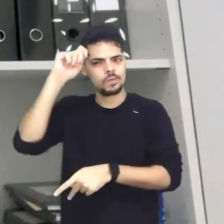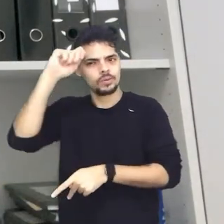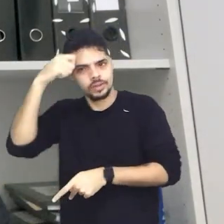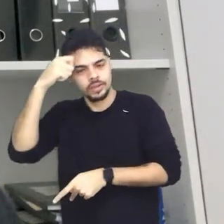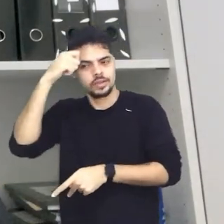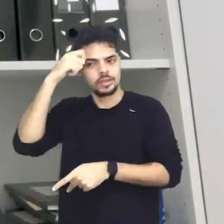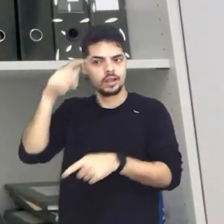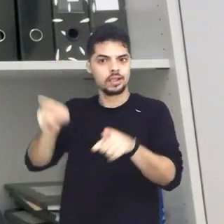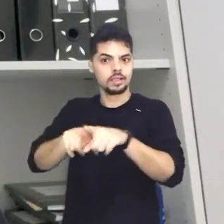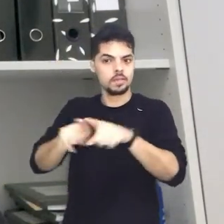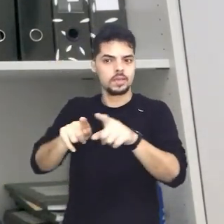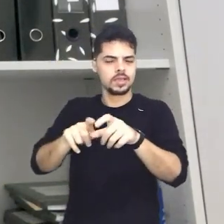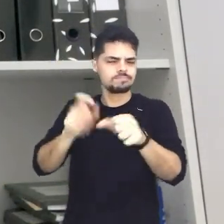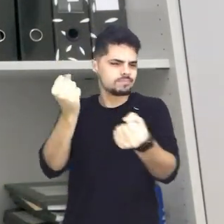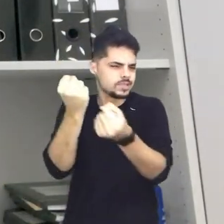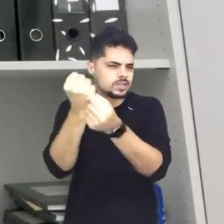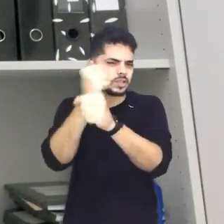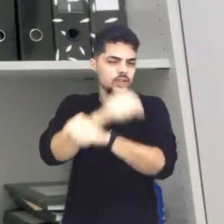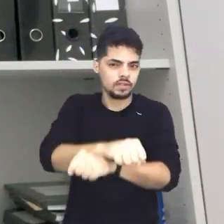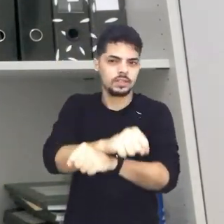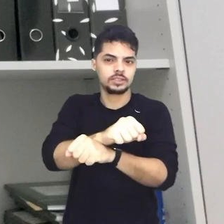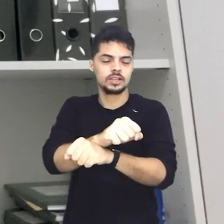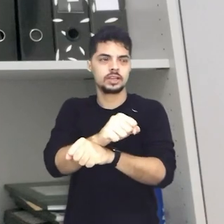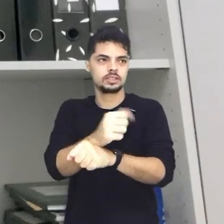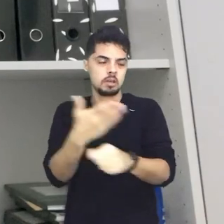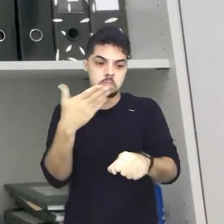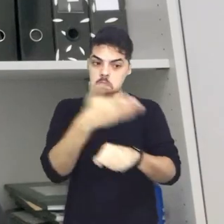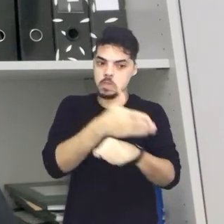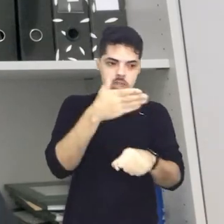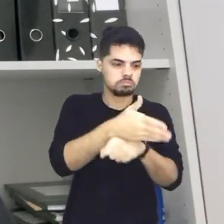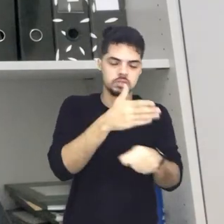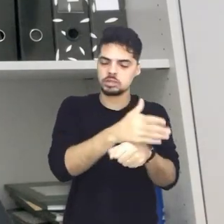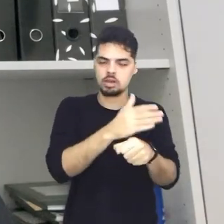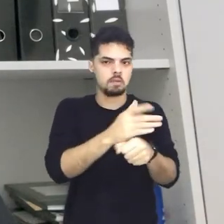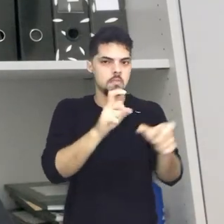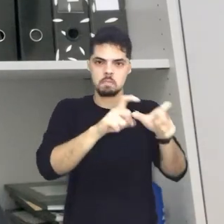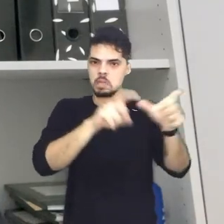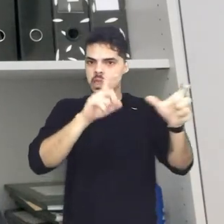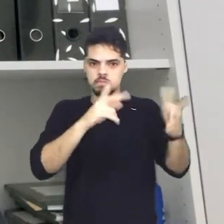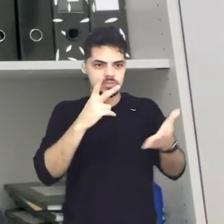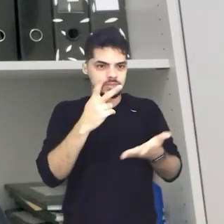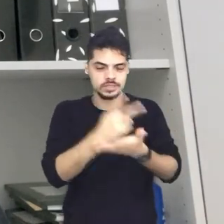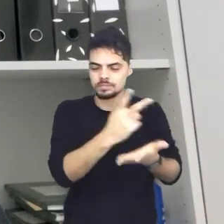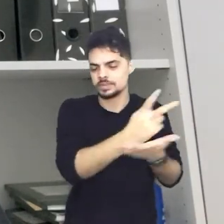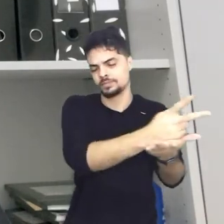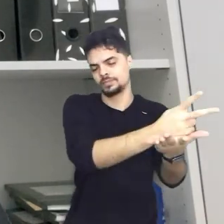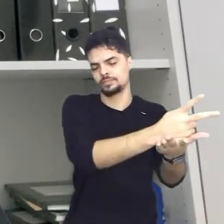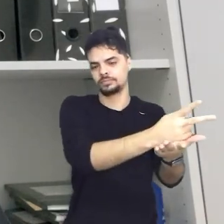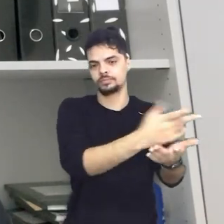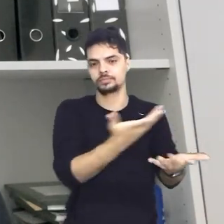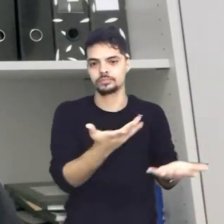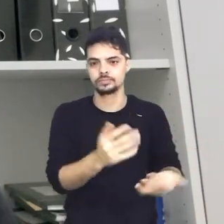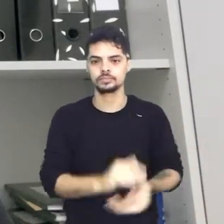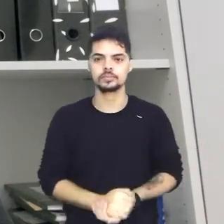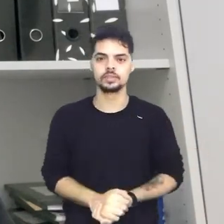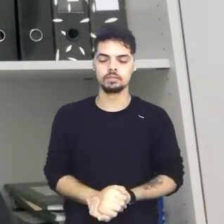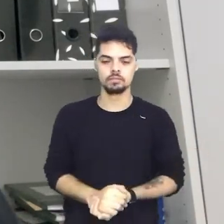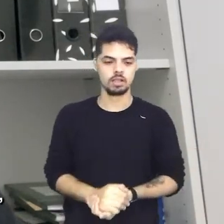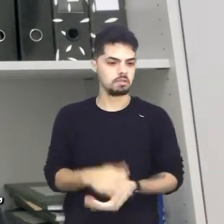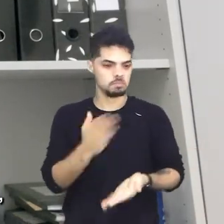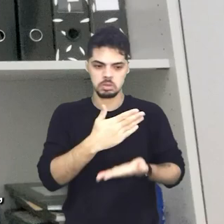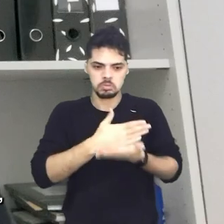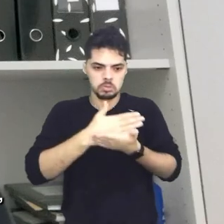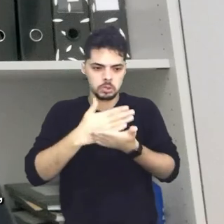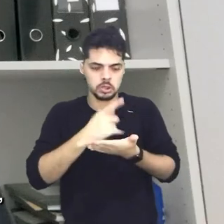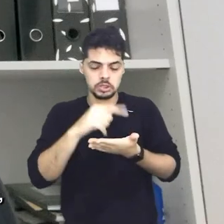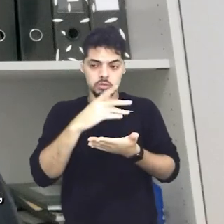pessoas livres de cor participaram ativamente das lutas da independência, porém o seu comportamento não se deu de forma uniforme.